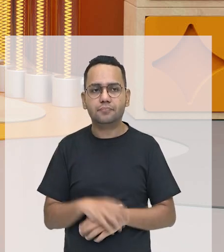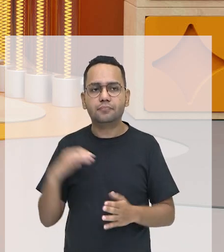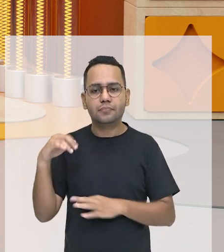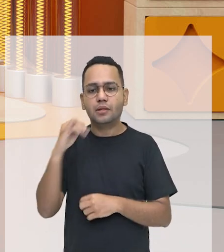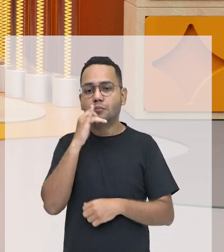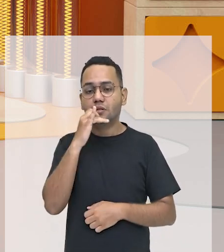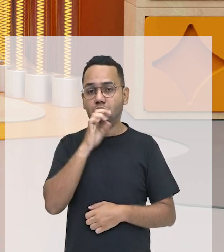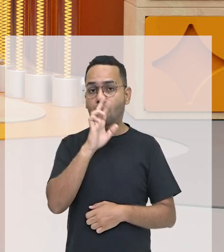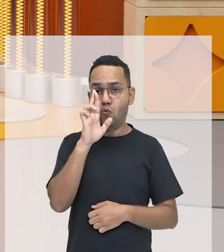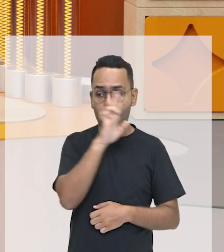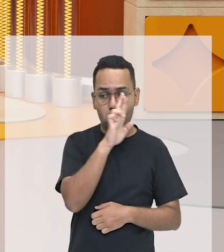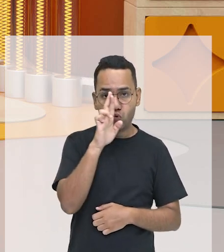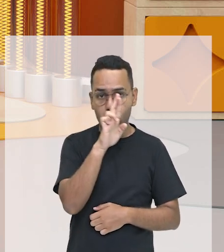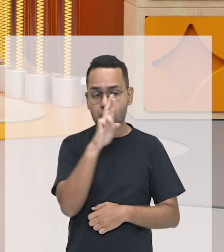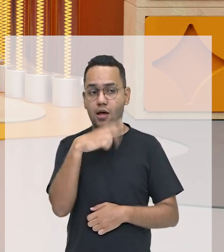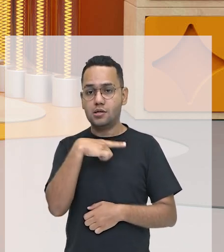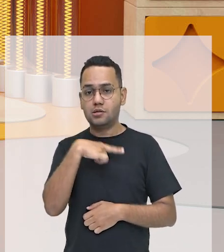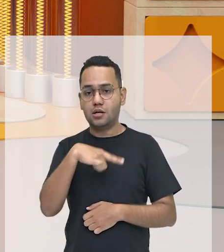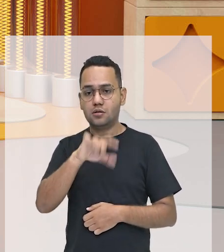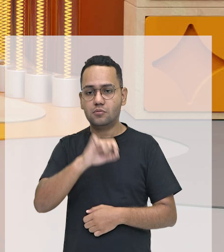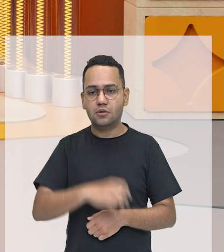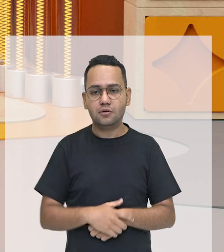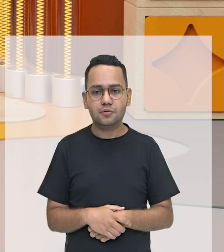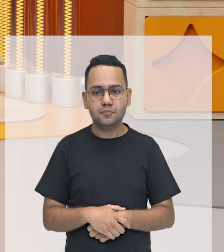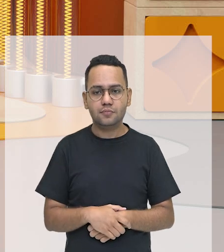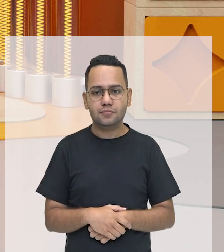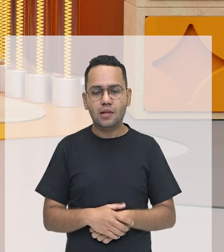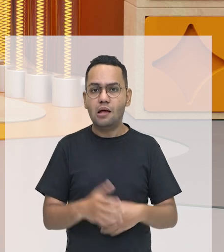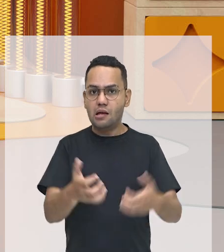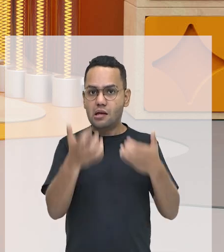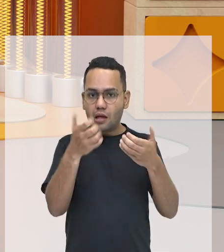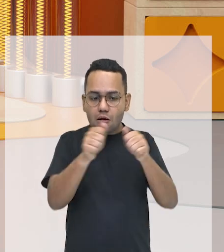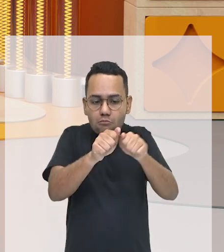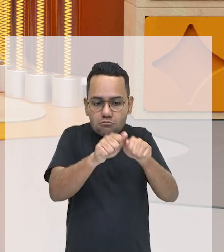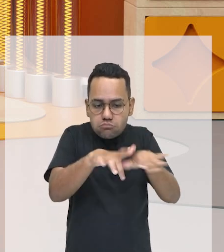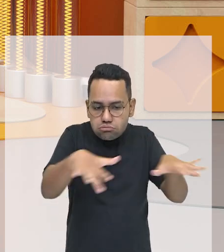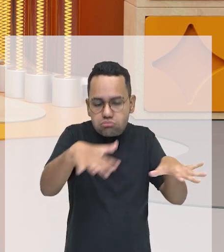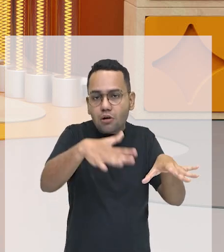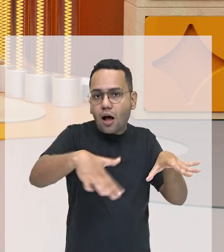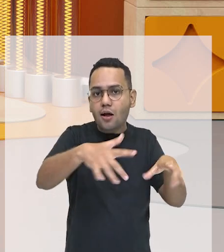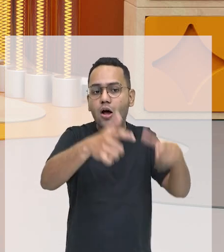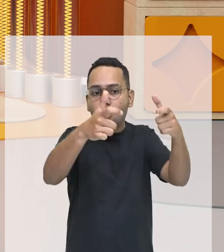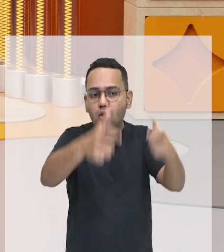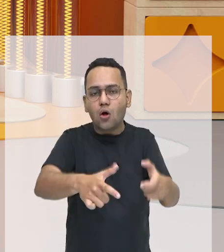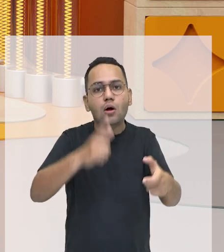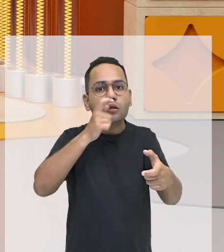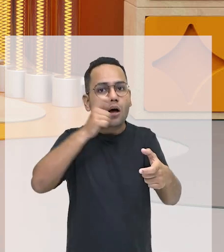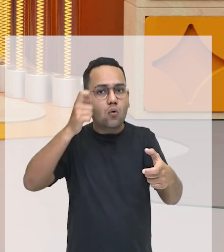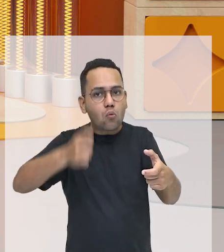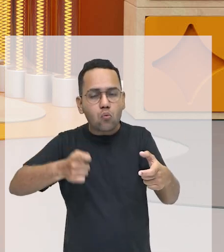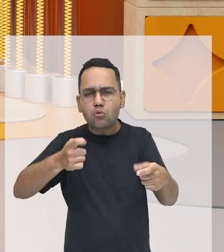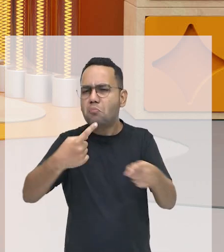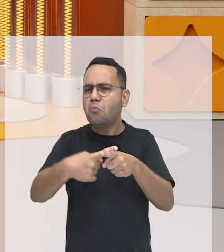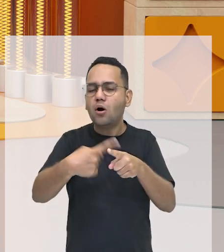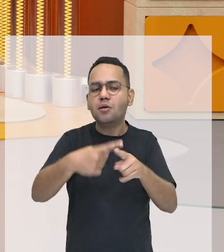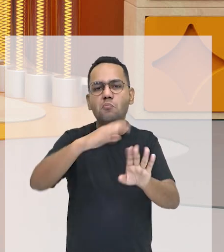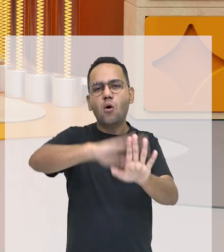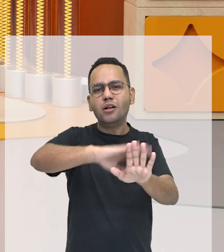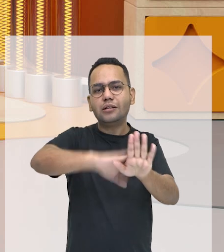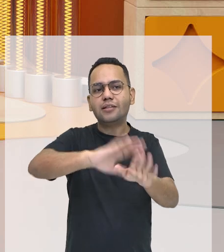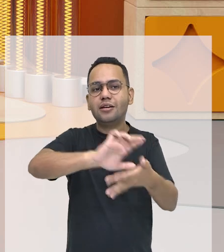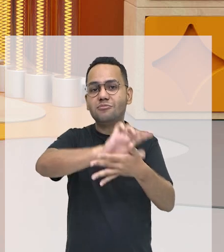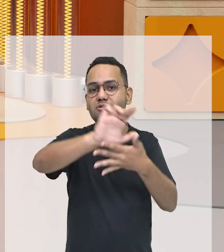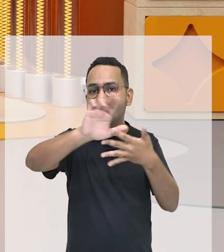chegando naquela área, querendo aquela área, o território, porque alguma situação ali pode estar acontecendo. E